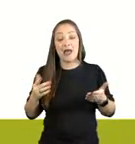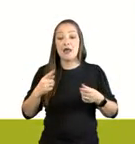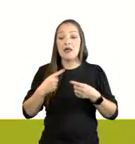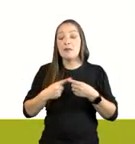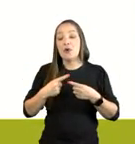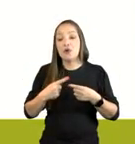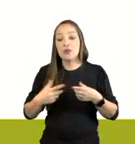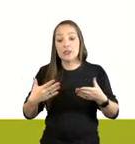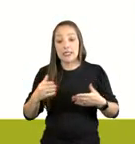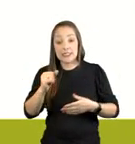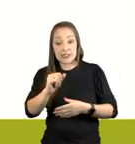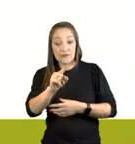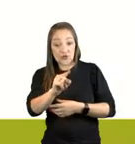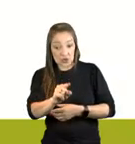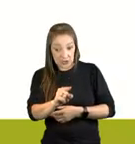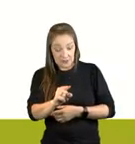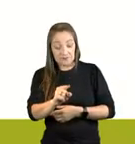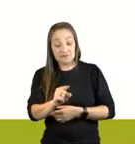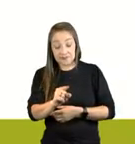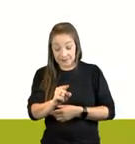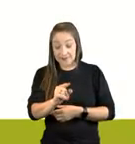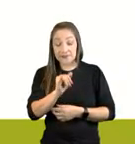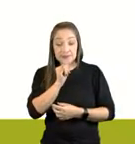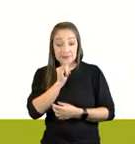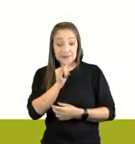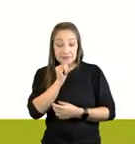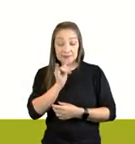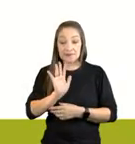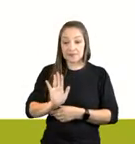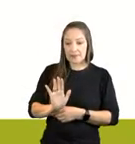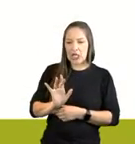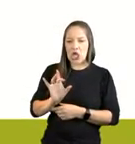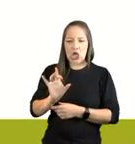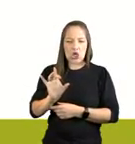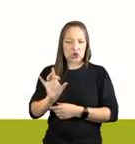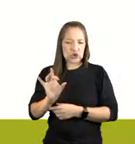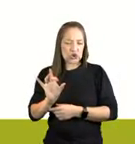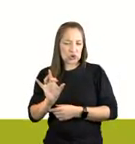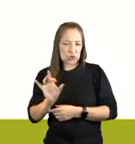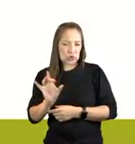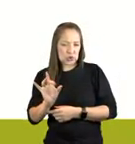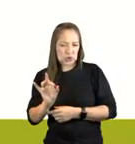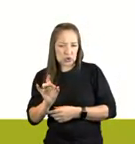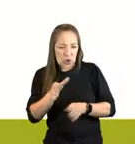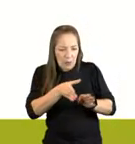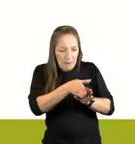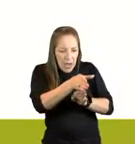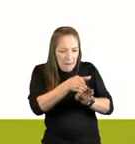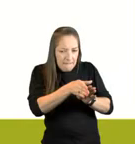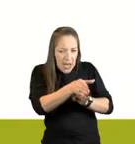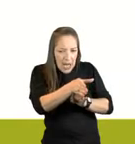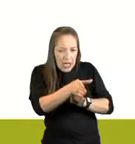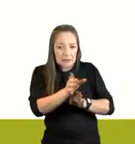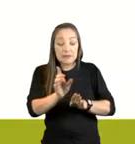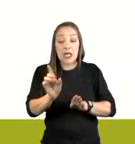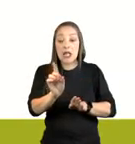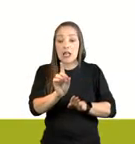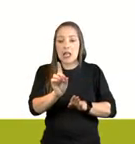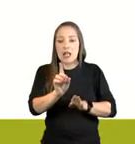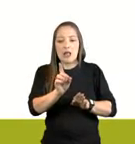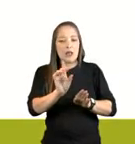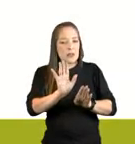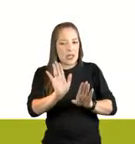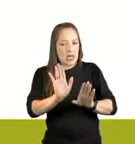Por quê? Se você tem, não estou dizendo só assessores ou só consultores financeiros, eu